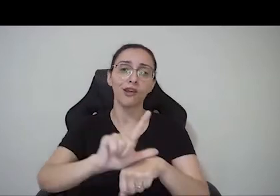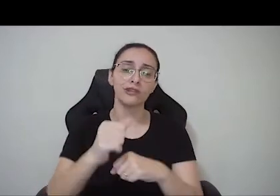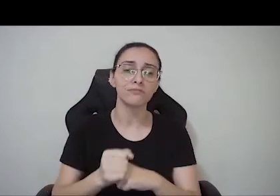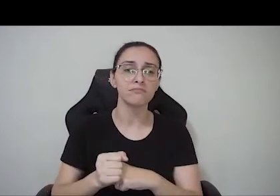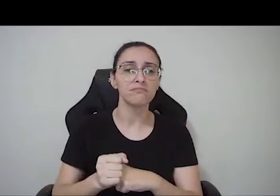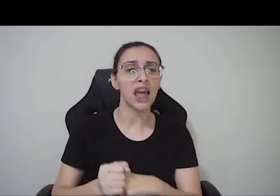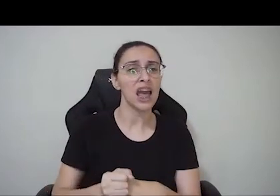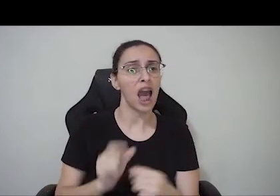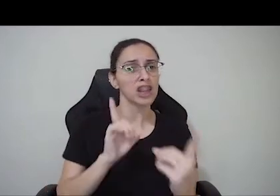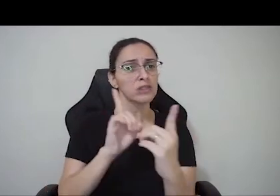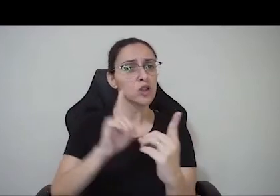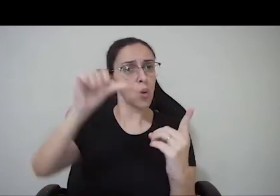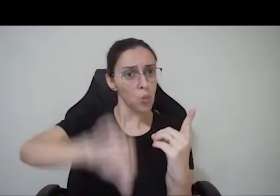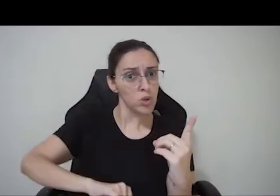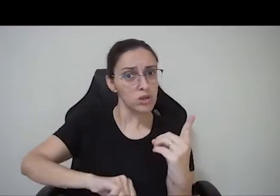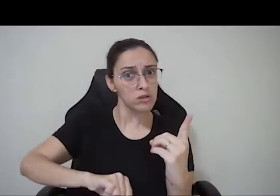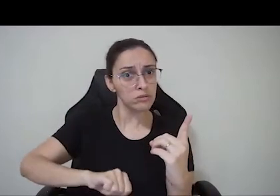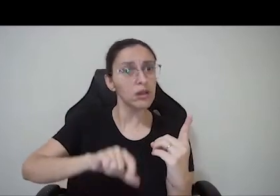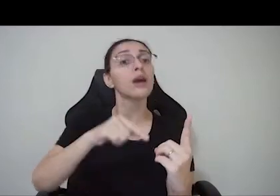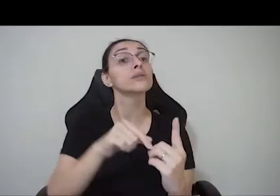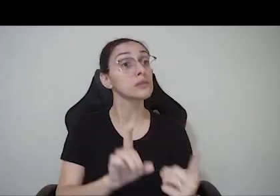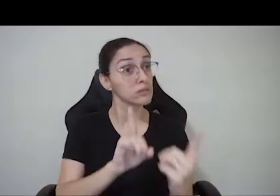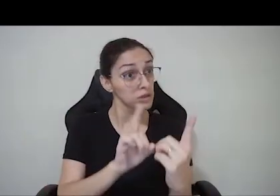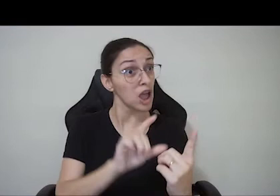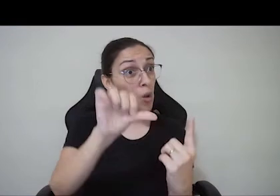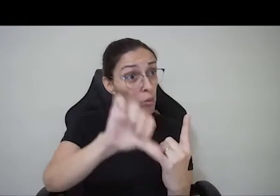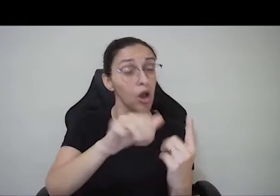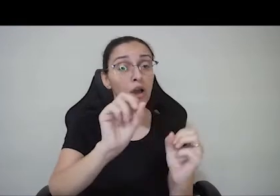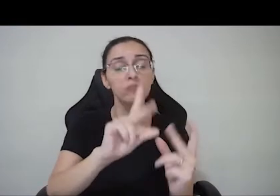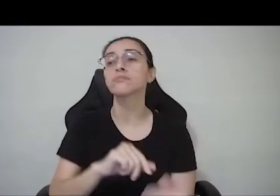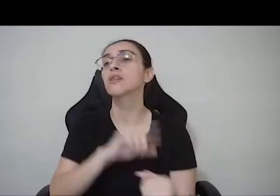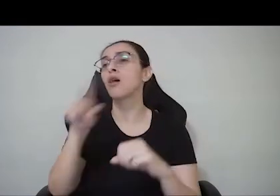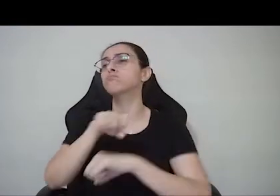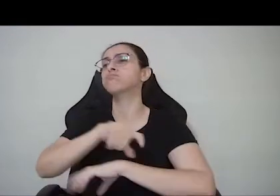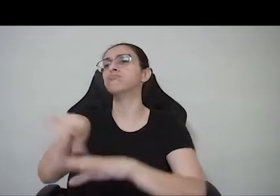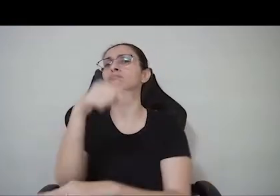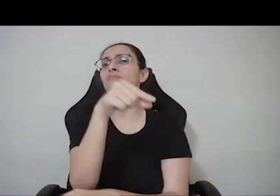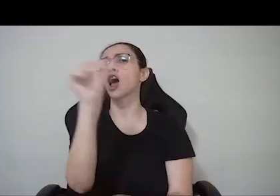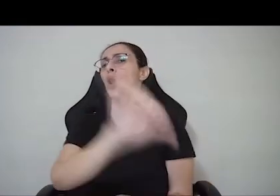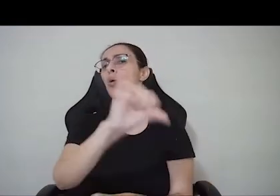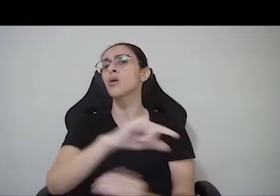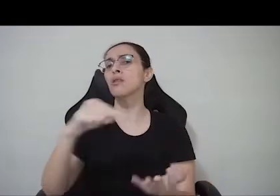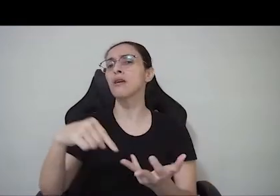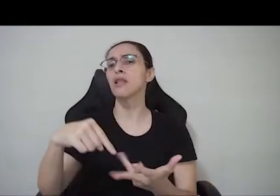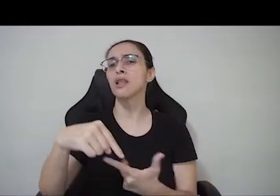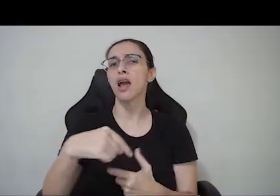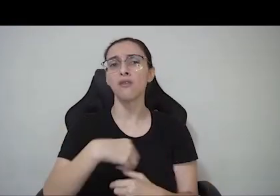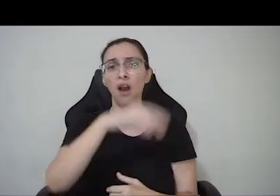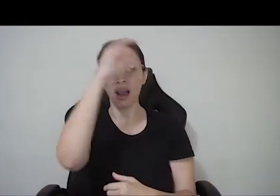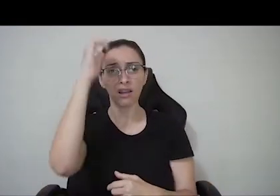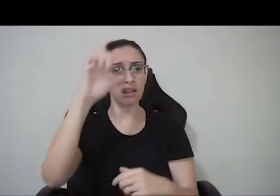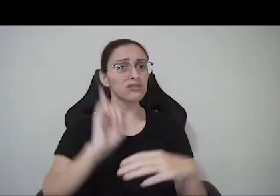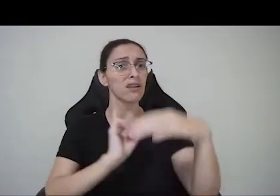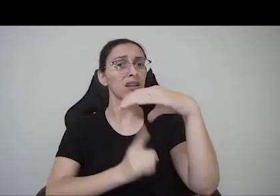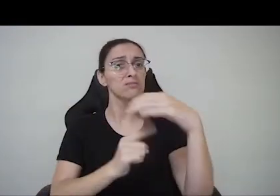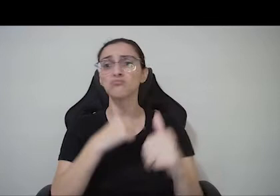mal atendido, a gente vai falar para a primeira pessoa que a gente puder que o atendimento foi péssimo, ou que a gente nem conseguiu aquilo